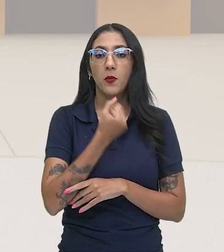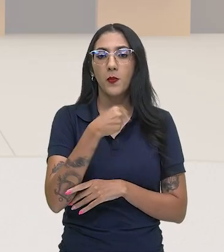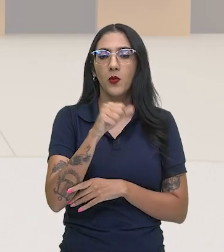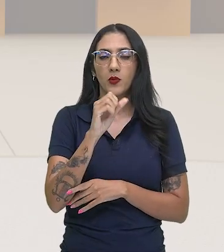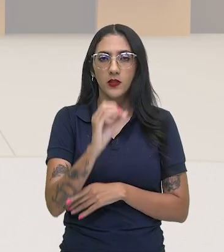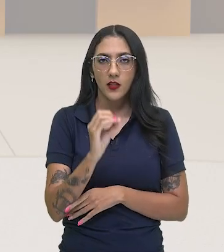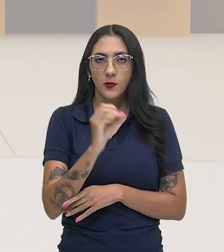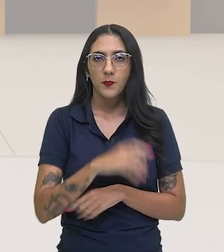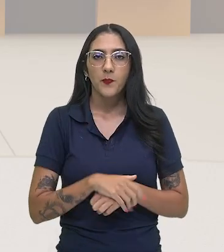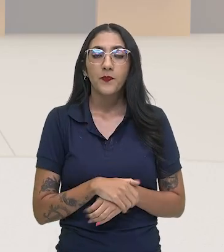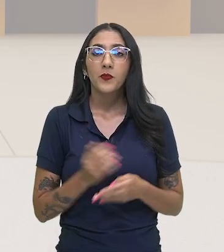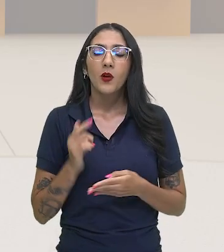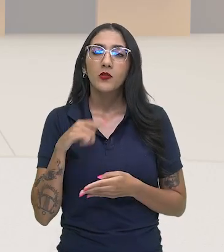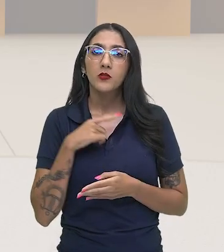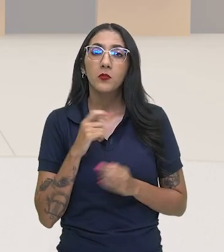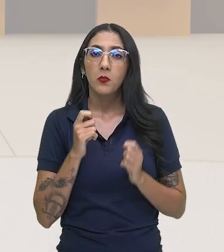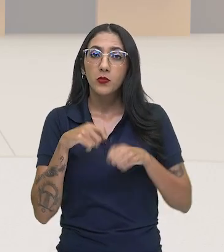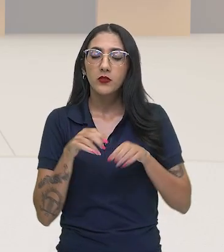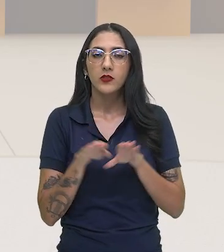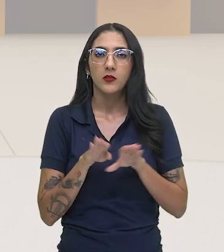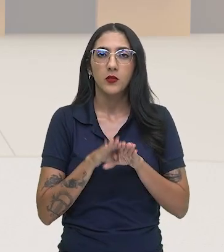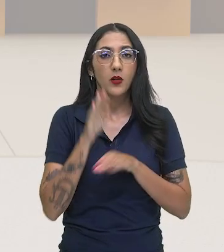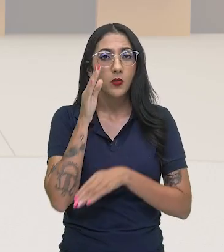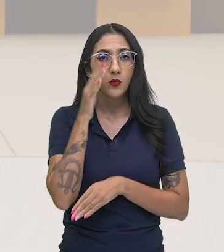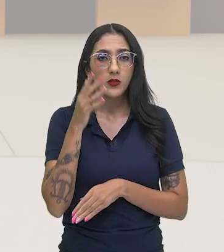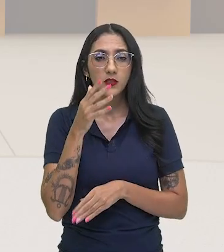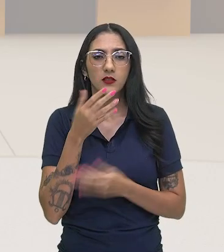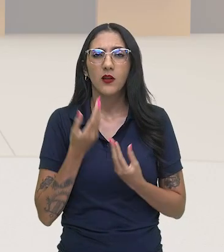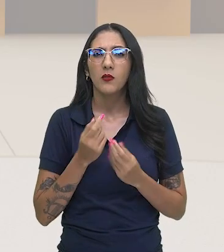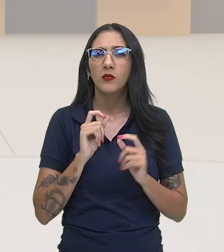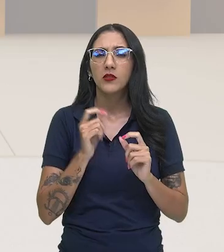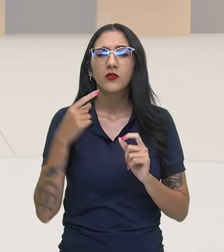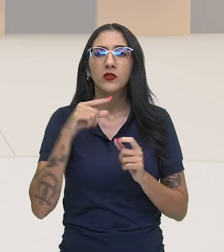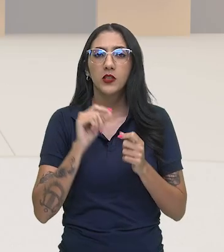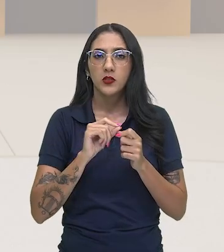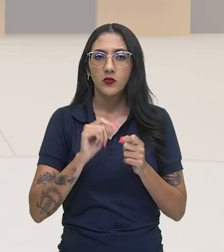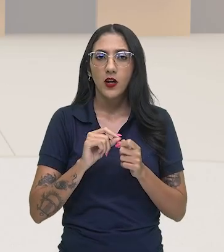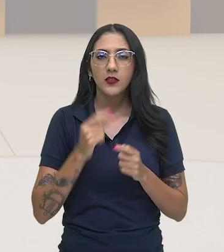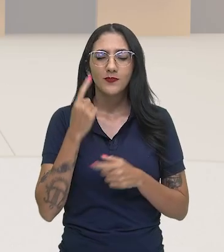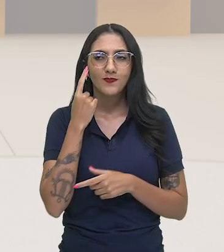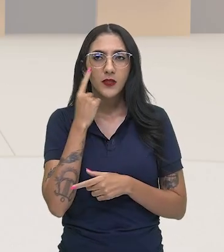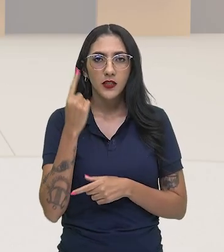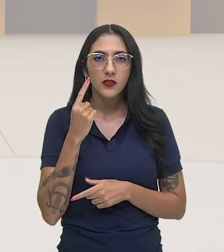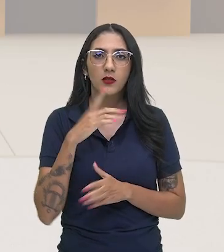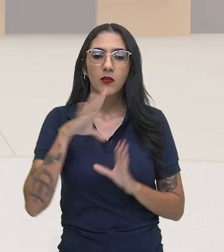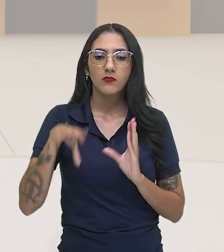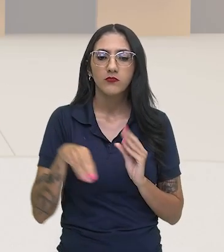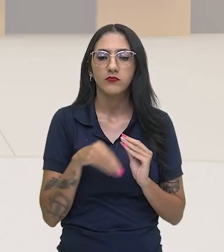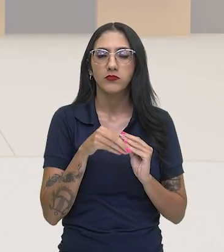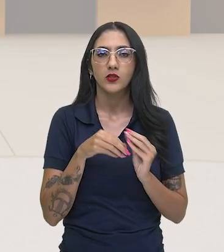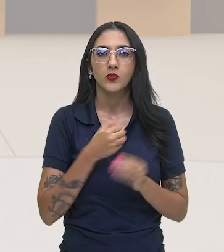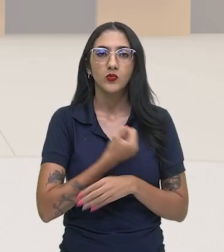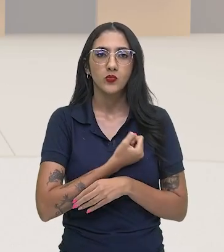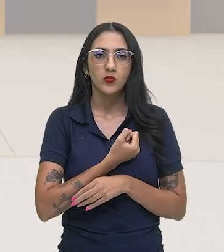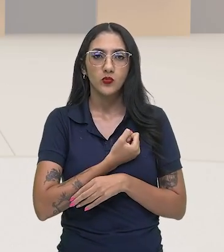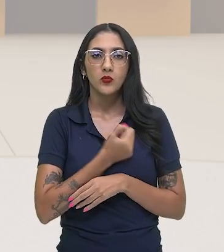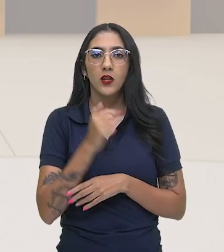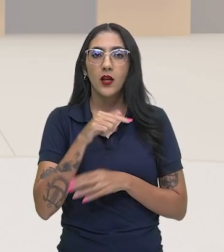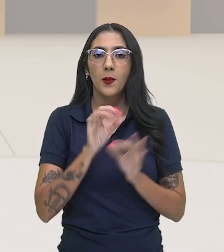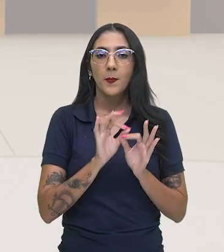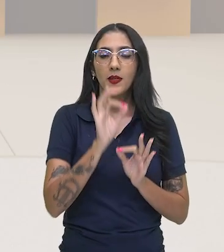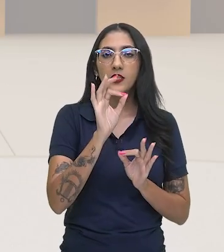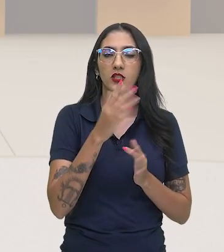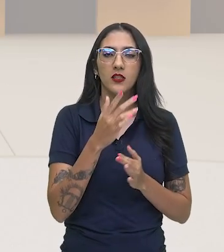pode acontecer em uma resolução de problemas. Então, o que você faz? Você atribui ali um valor para aquela medida que aumentou, nós chamamos aquela medida